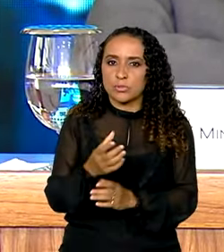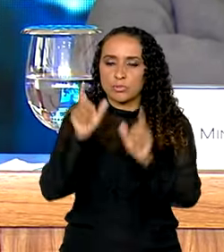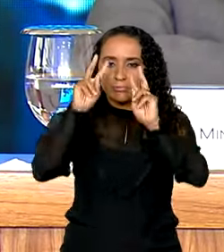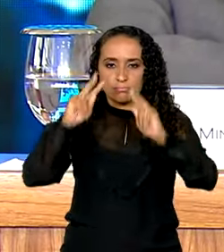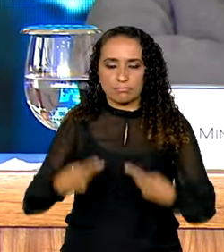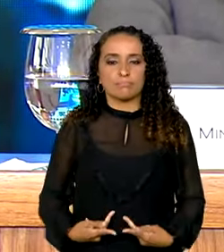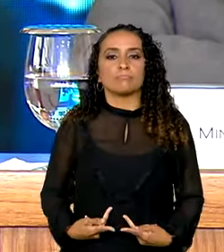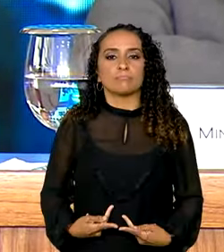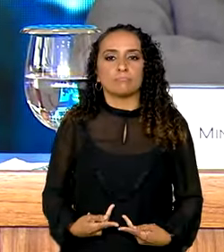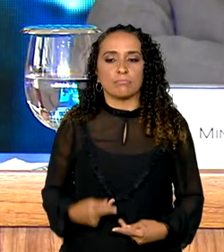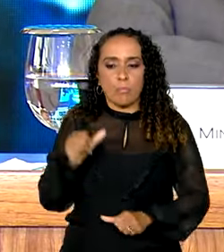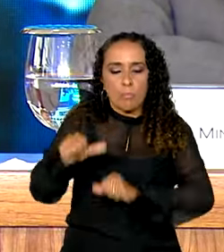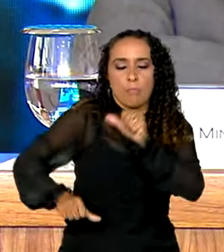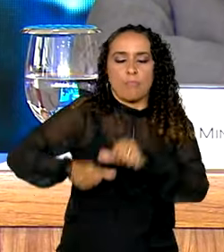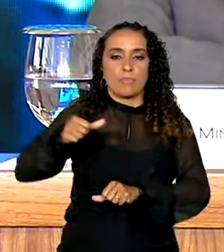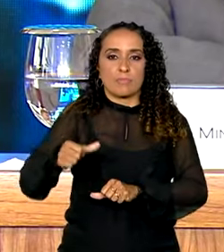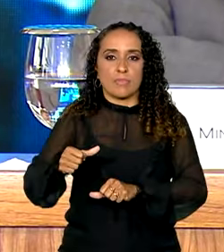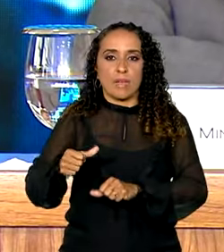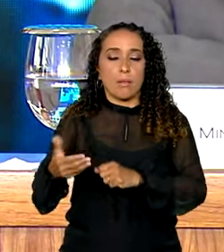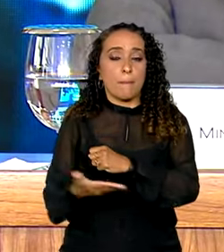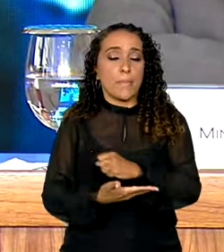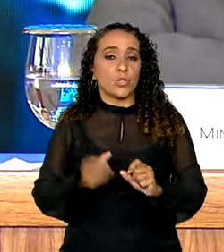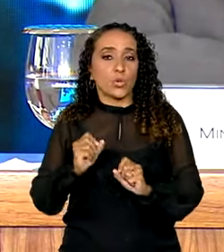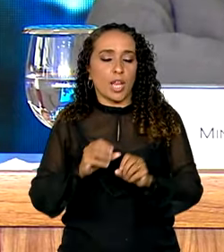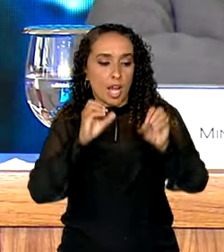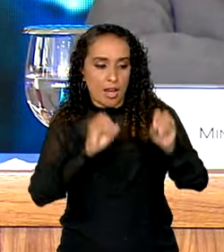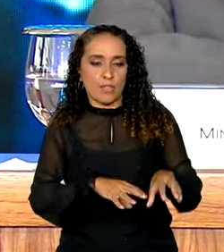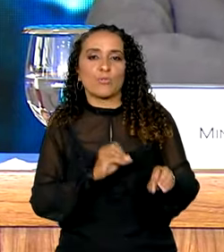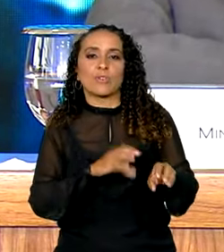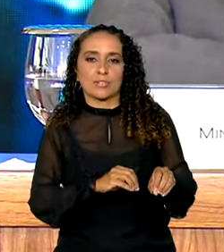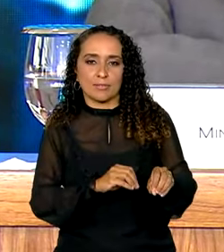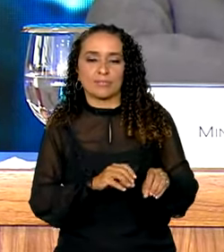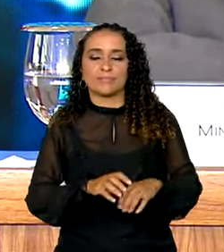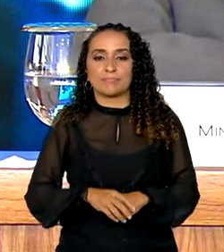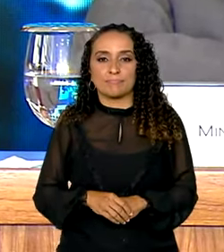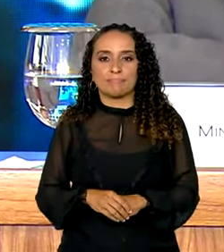humano baseado na educação,